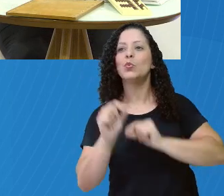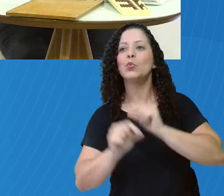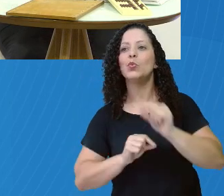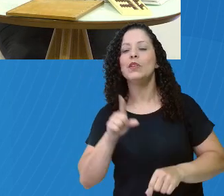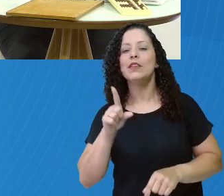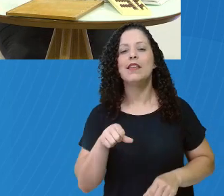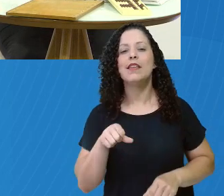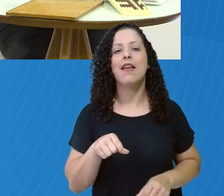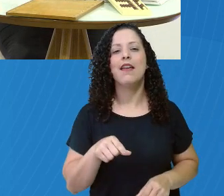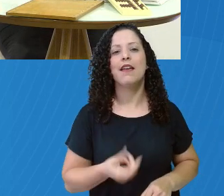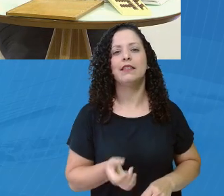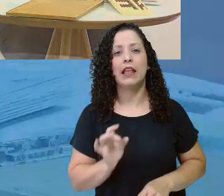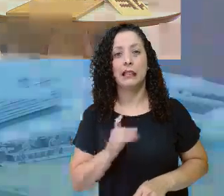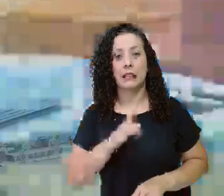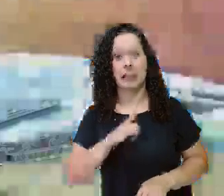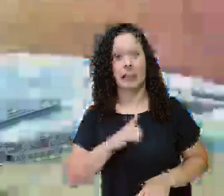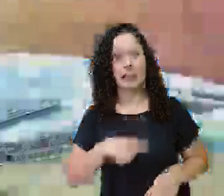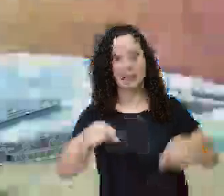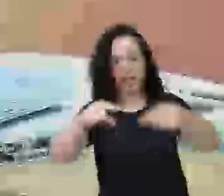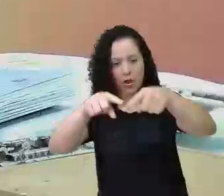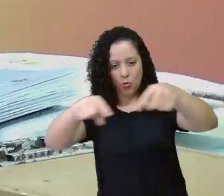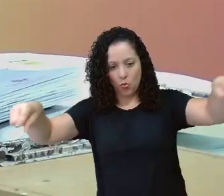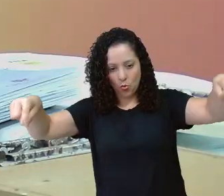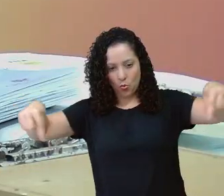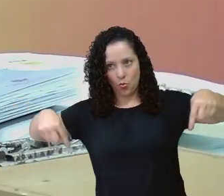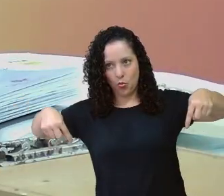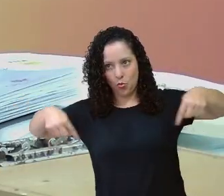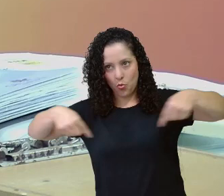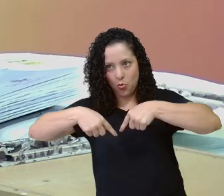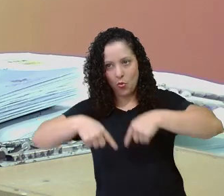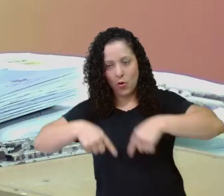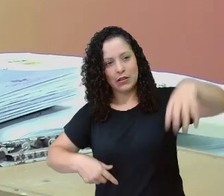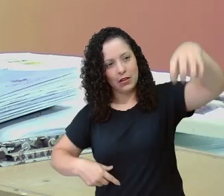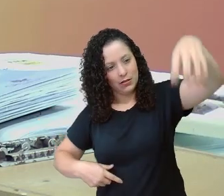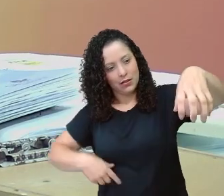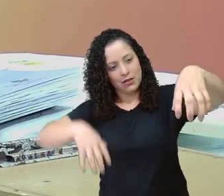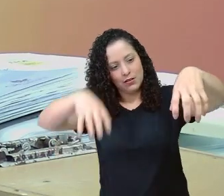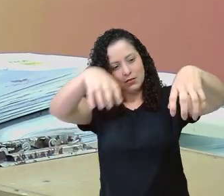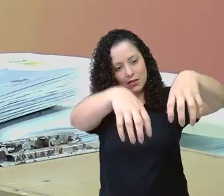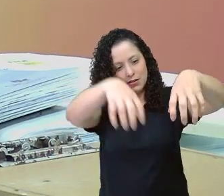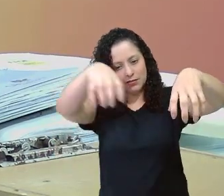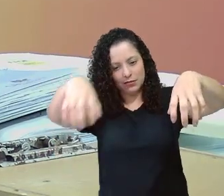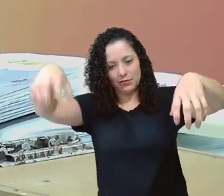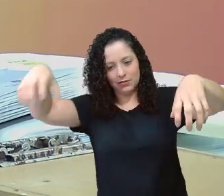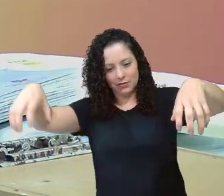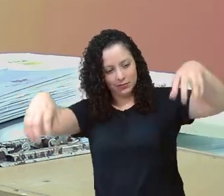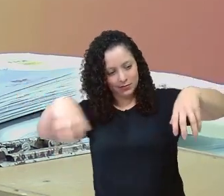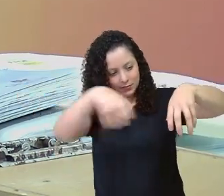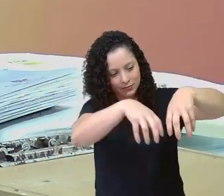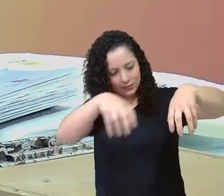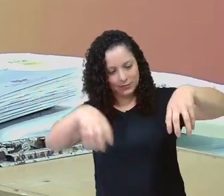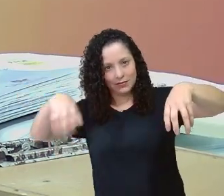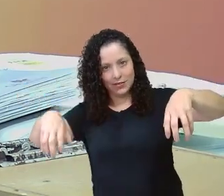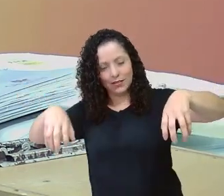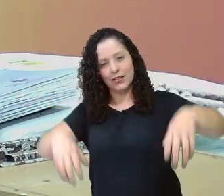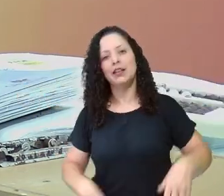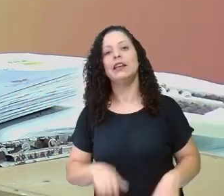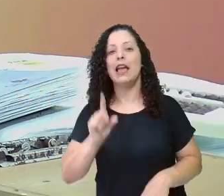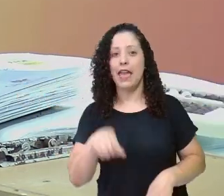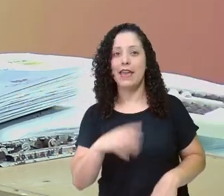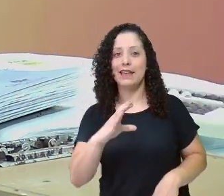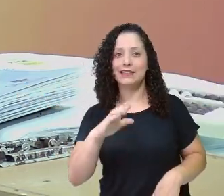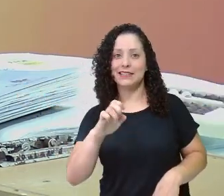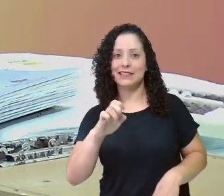cela, cada quadradinho desse aqui, ó, vendo, da escrita em braille, se chama cela. Então, a depender